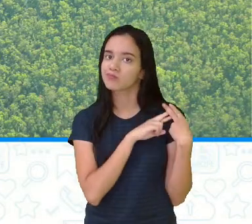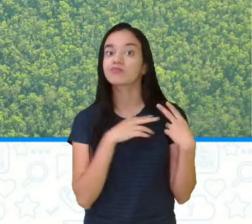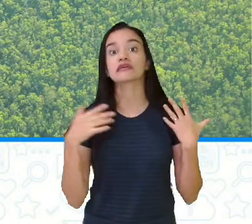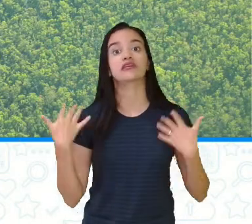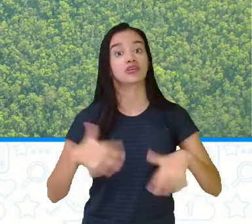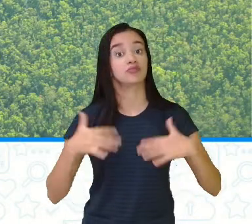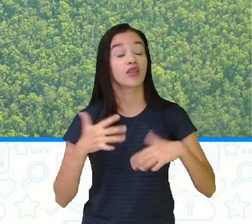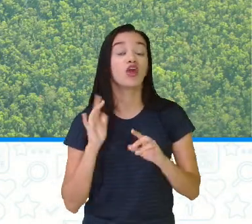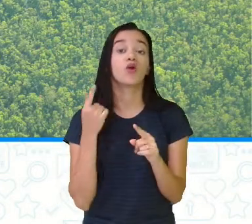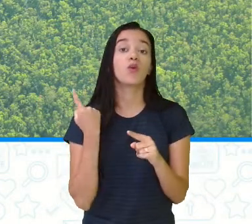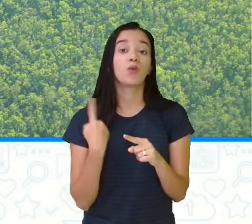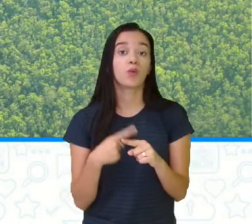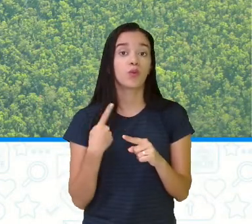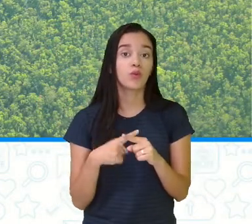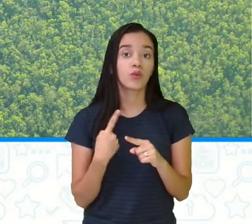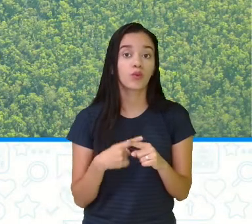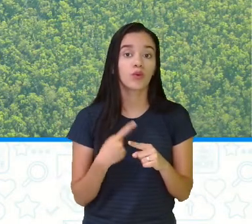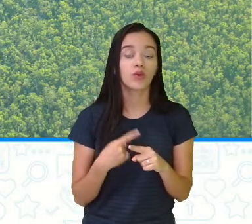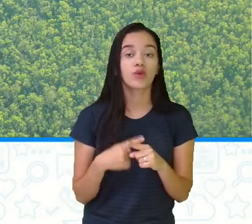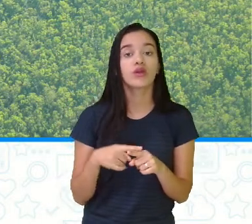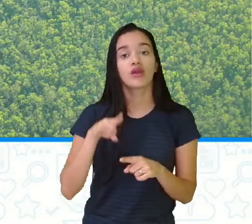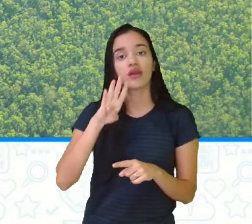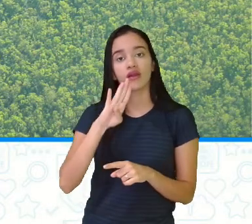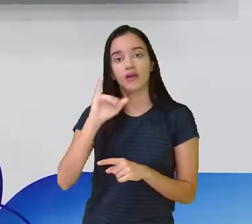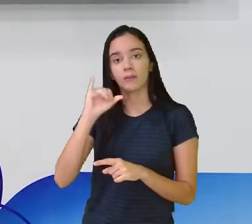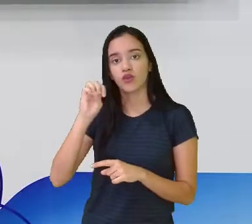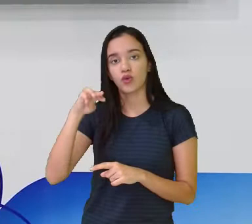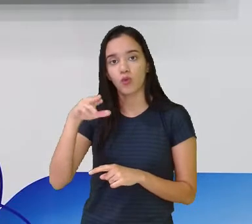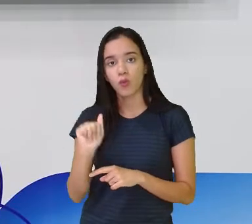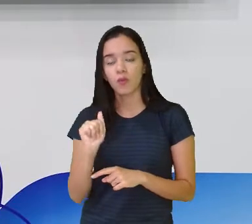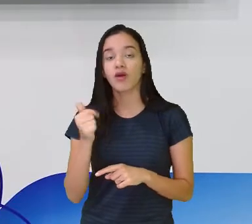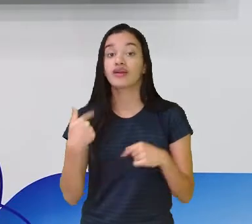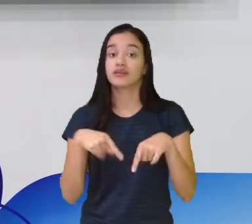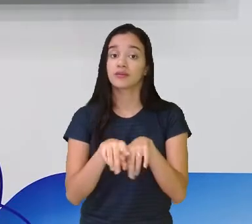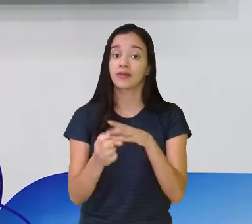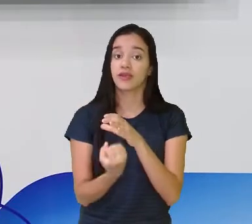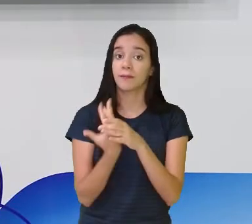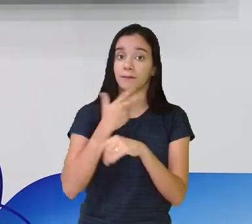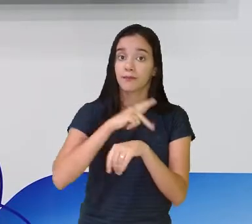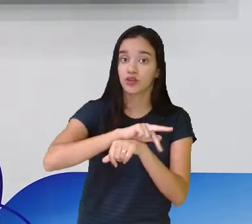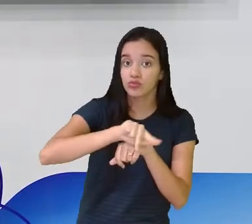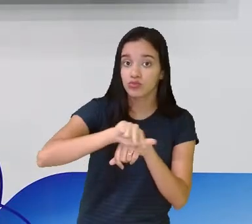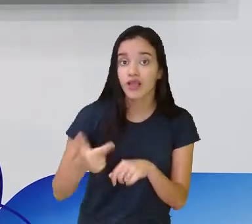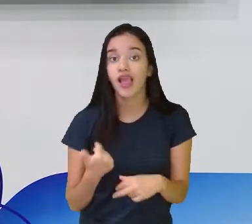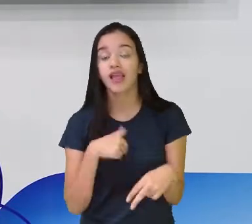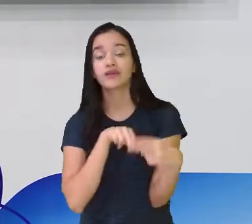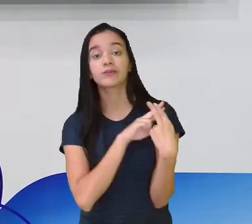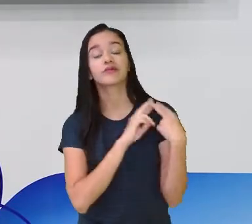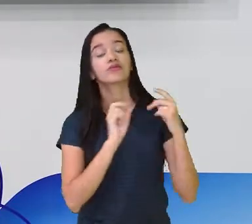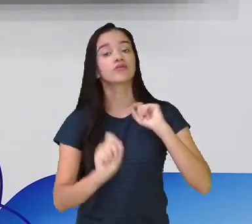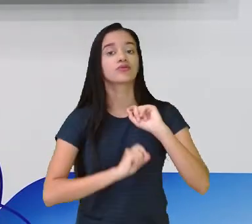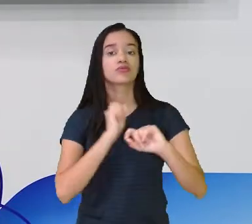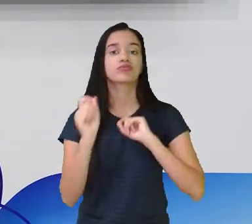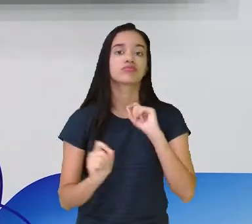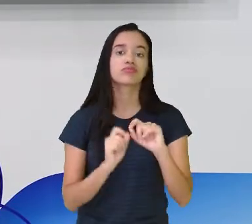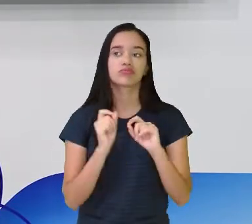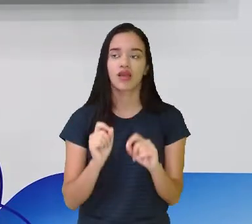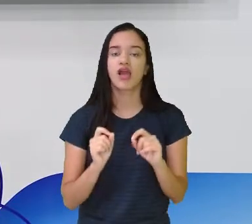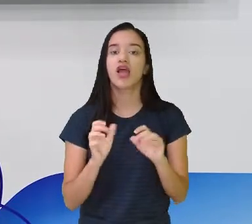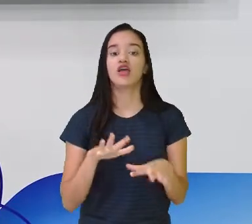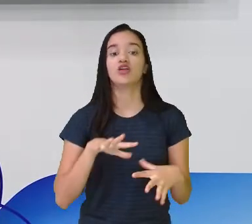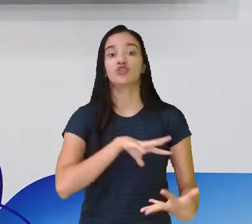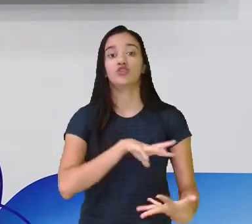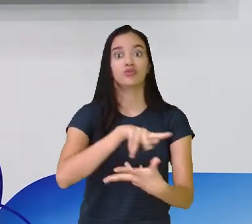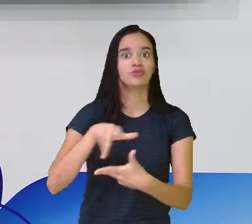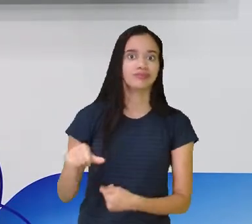grande, porque esse bioma, essa biodiversidade, é responsável aí por grande parte do